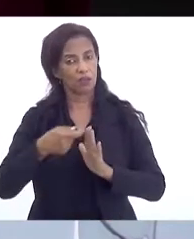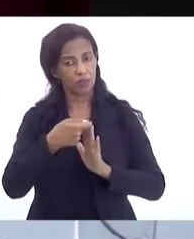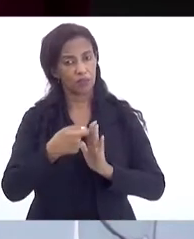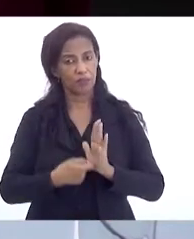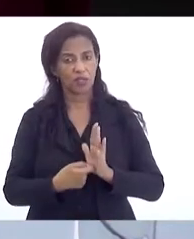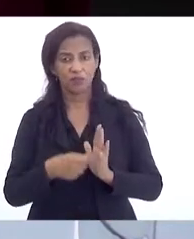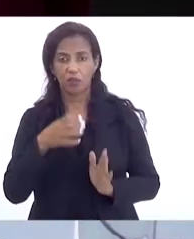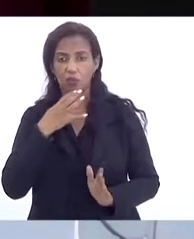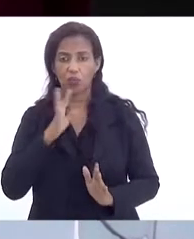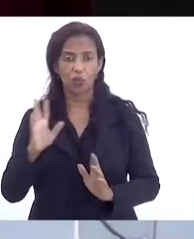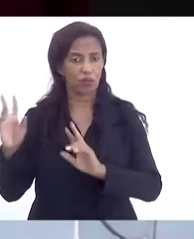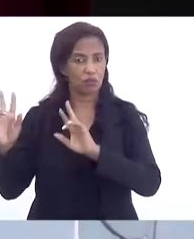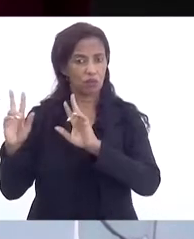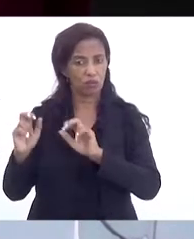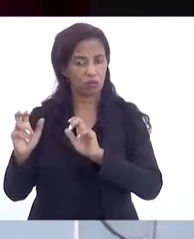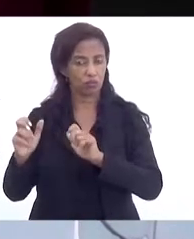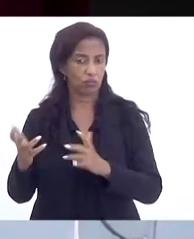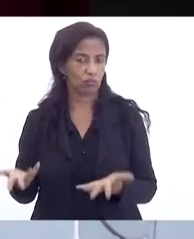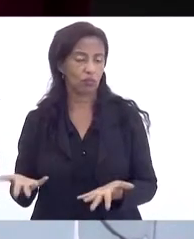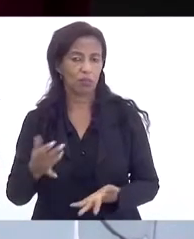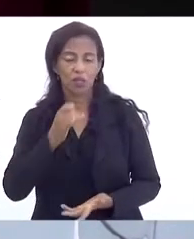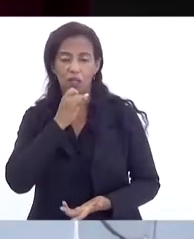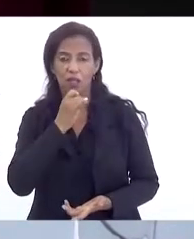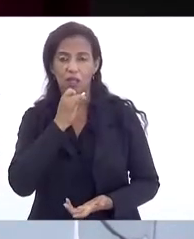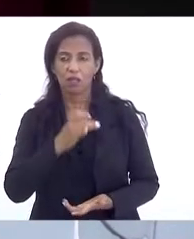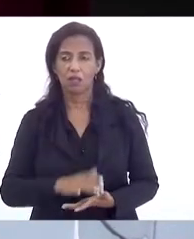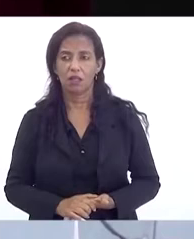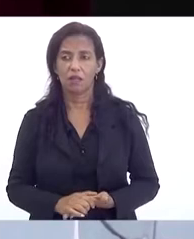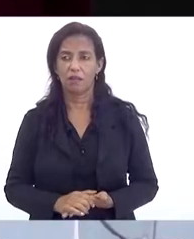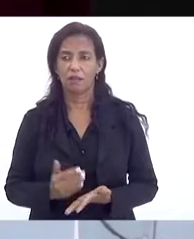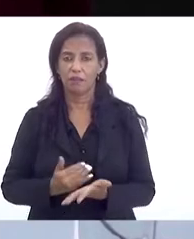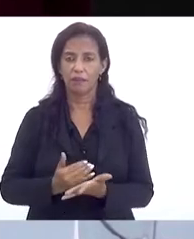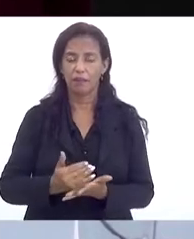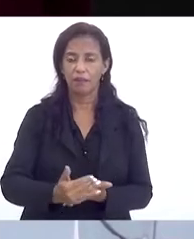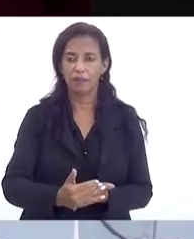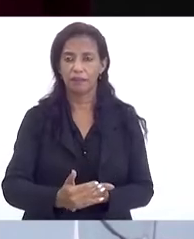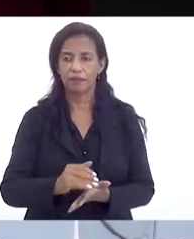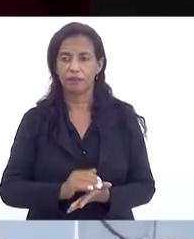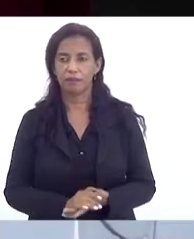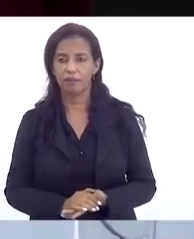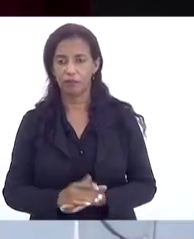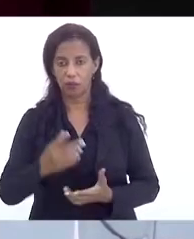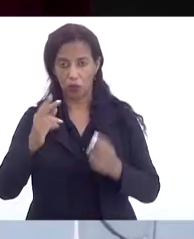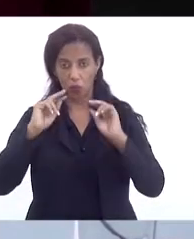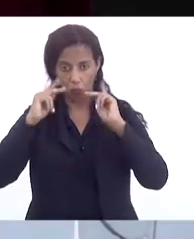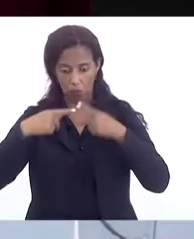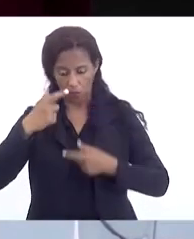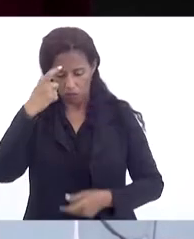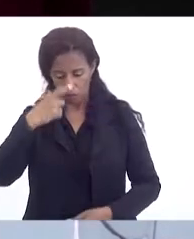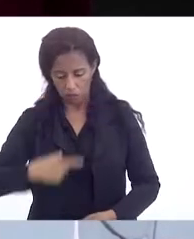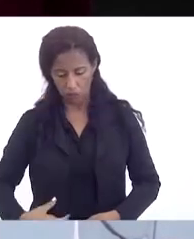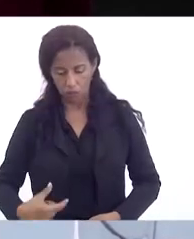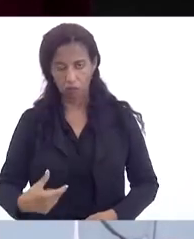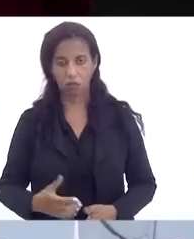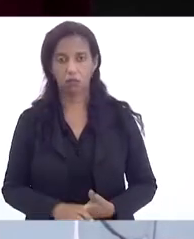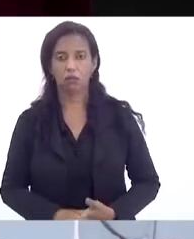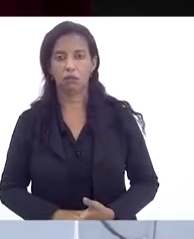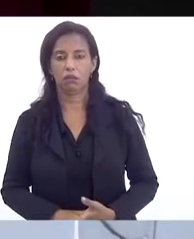sou conhecedor do assunto. Mas, por exemplo, partindo do ser humano, né?